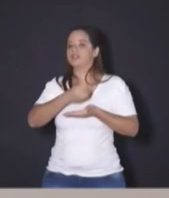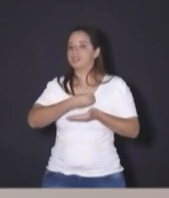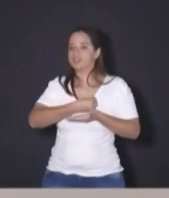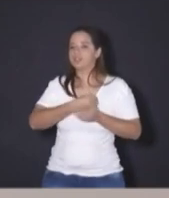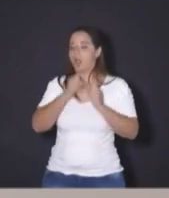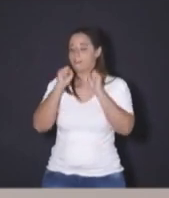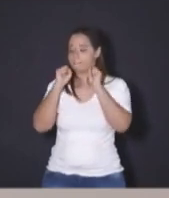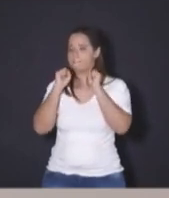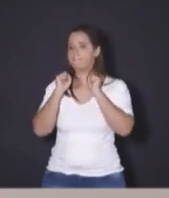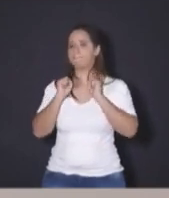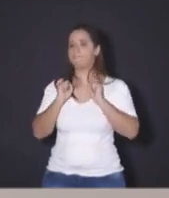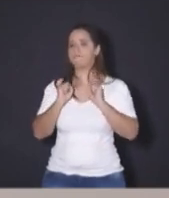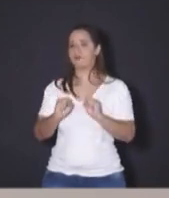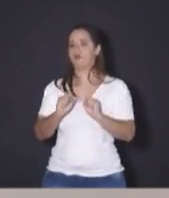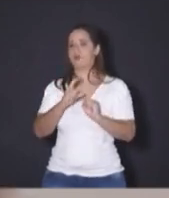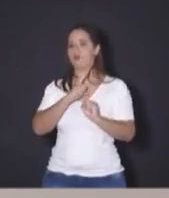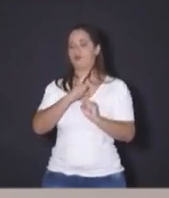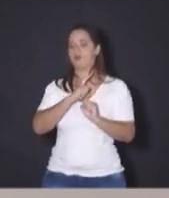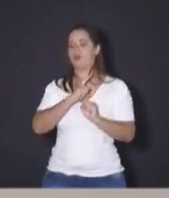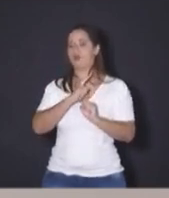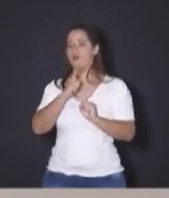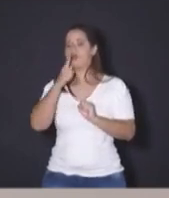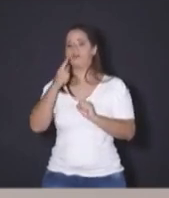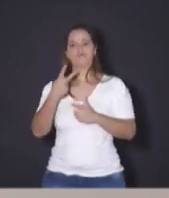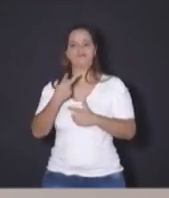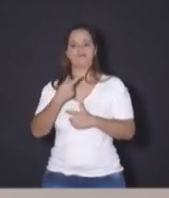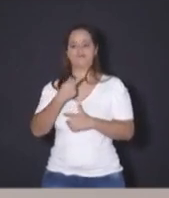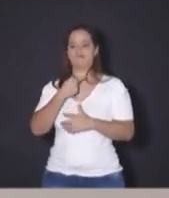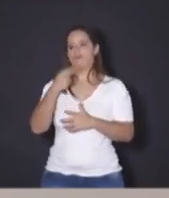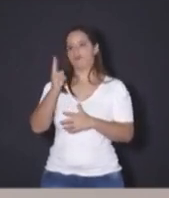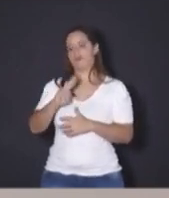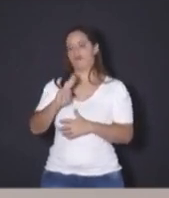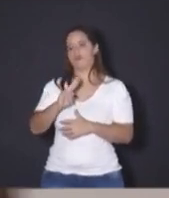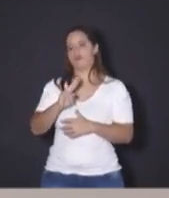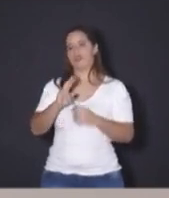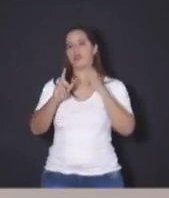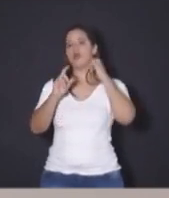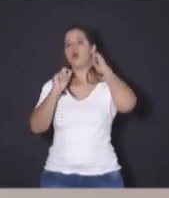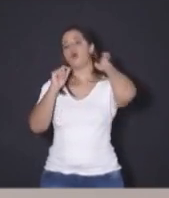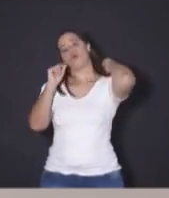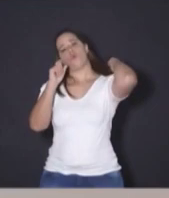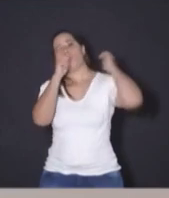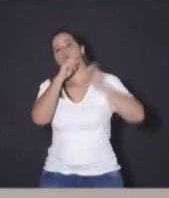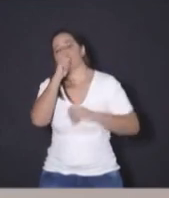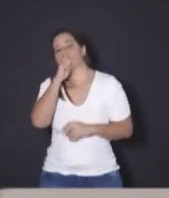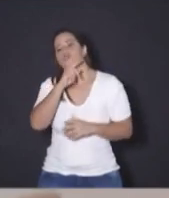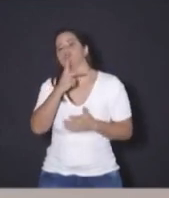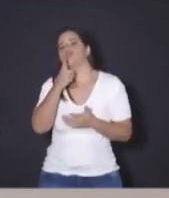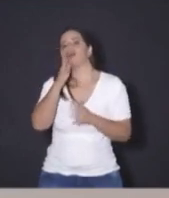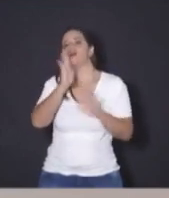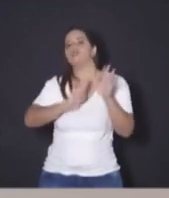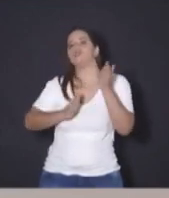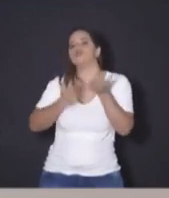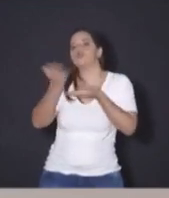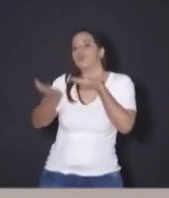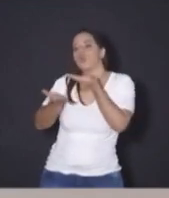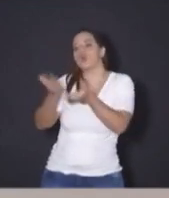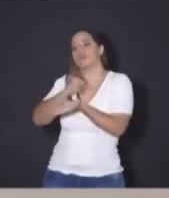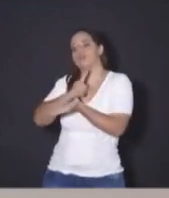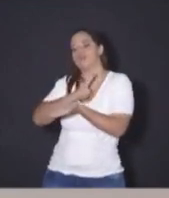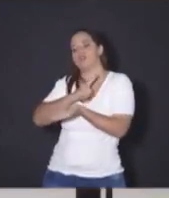são poderosas e de forma indevida. É. Quais os riscos que a gente corre, quais cuidados que a gente tem que